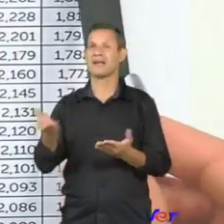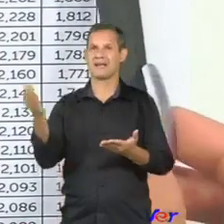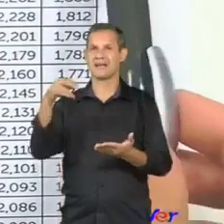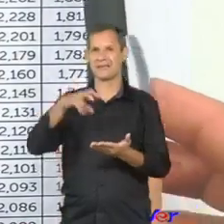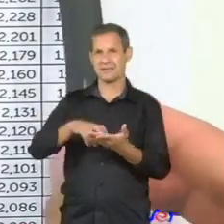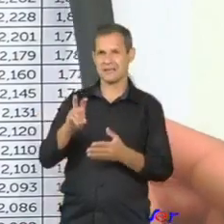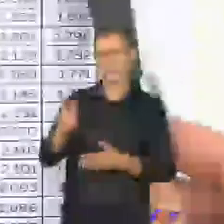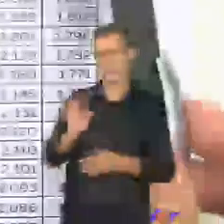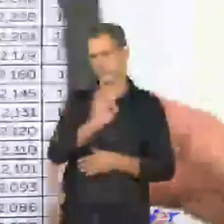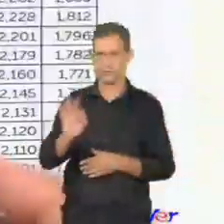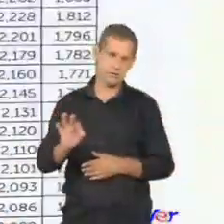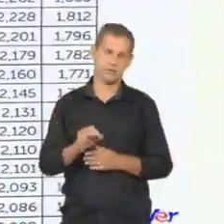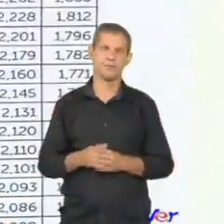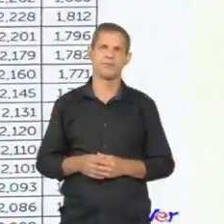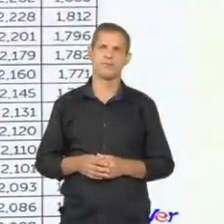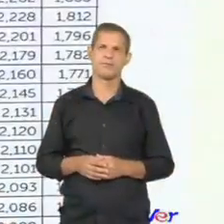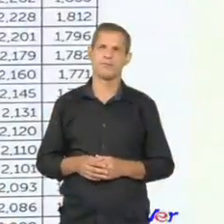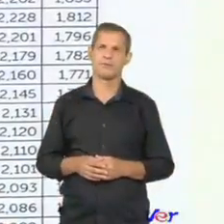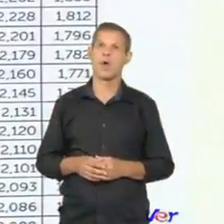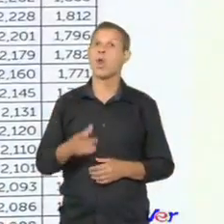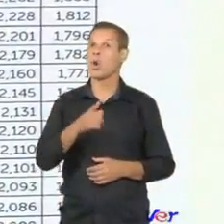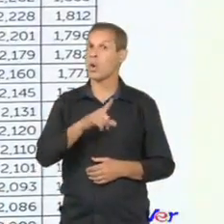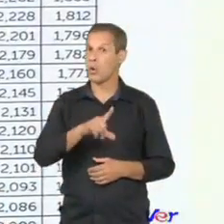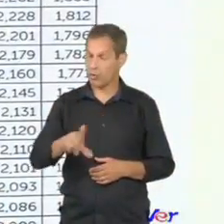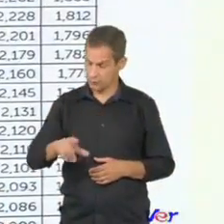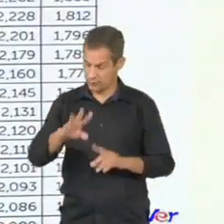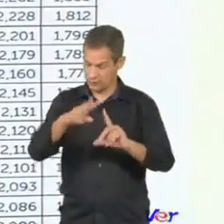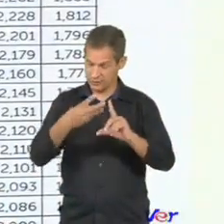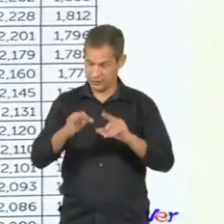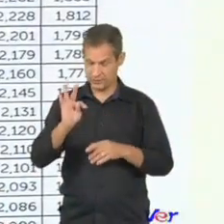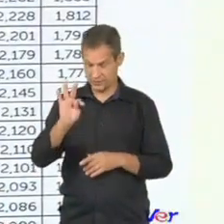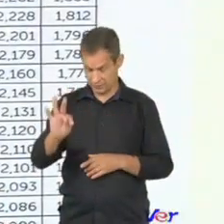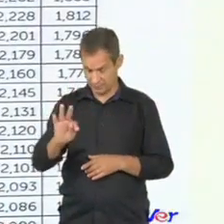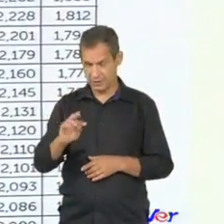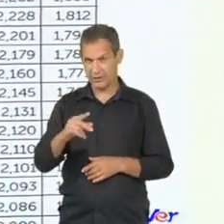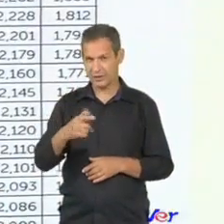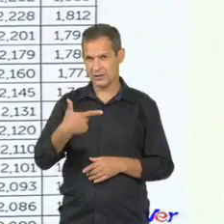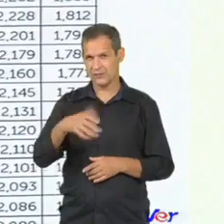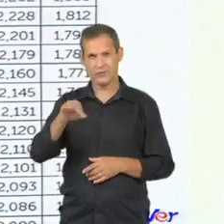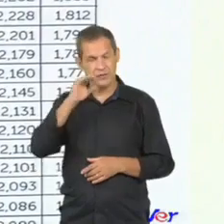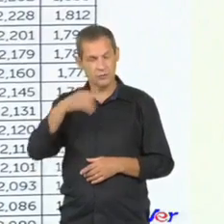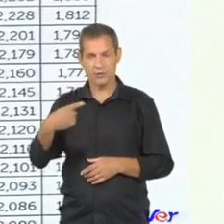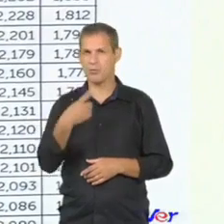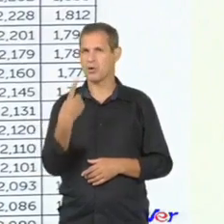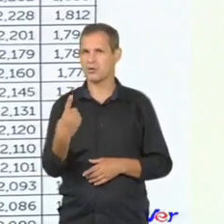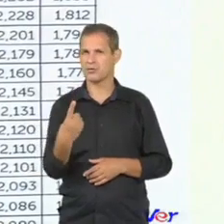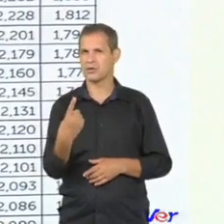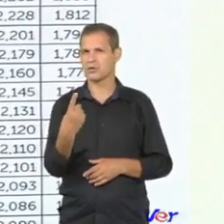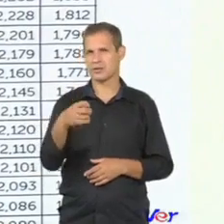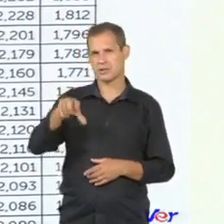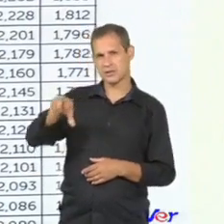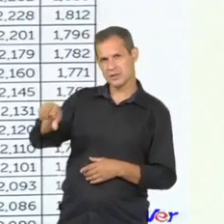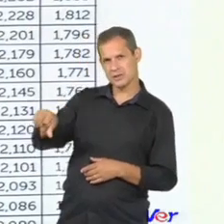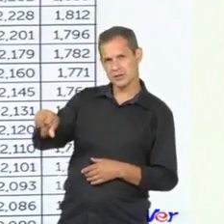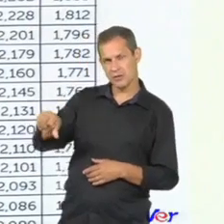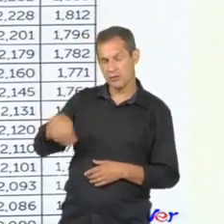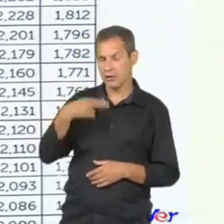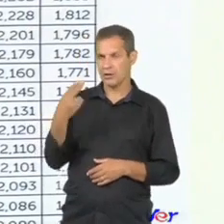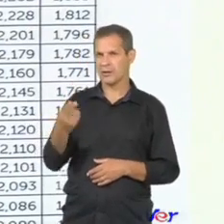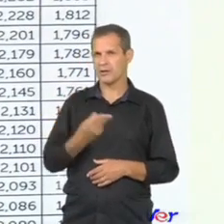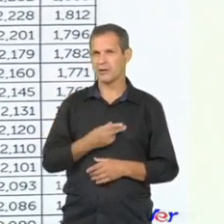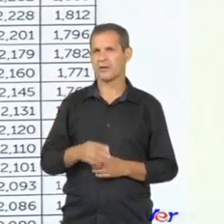até 5%. Então, de novo, tabela T, 20 funcionários menos 1, 19, que é o